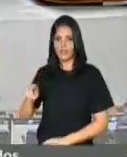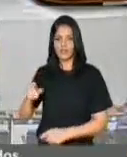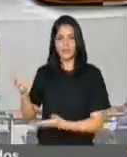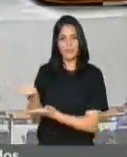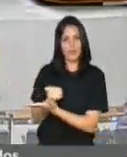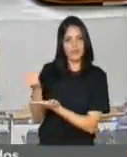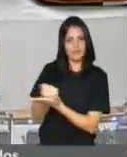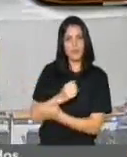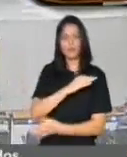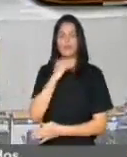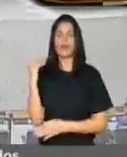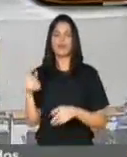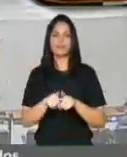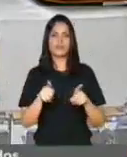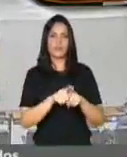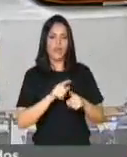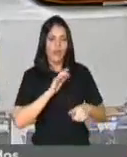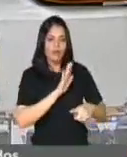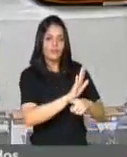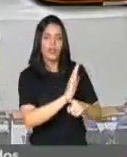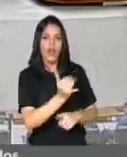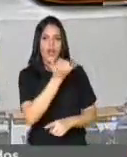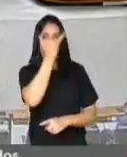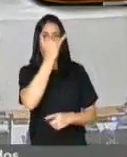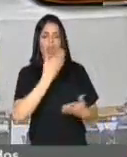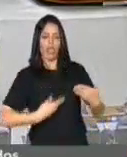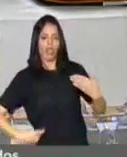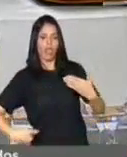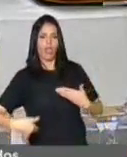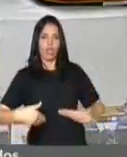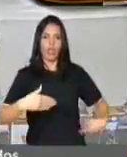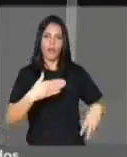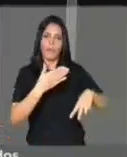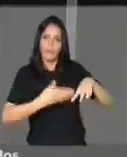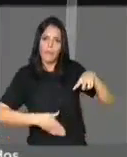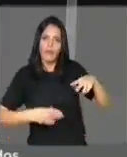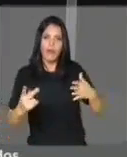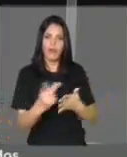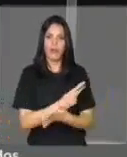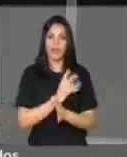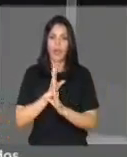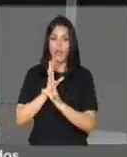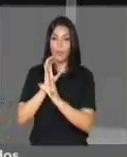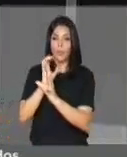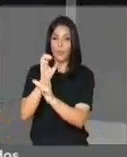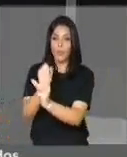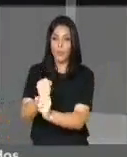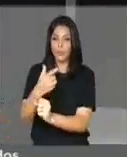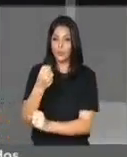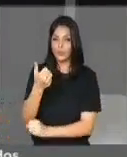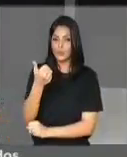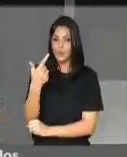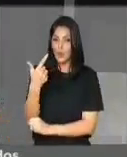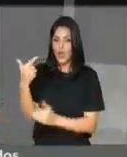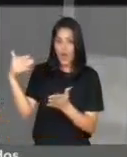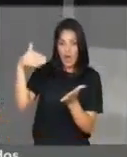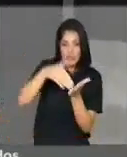e auxílio-acidente sequelas, estimados desde 2012, ministro, até hoje,